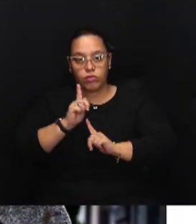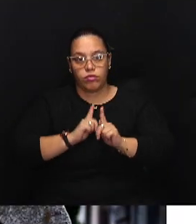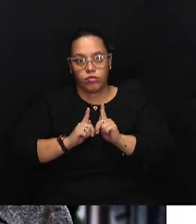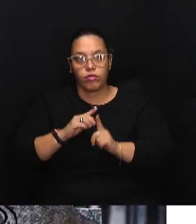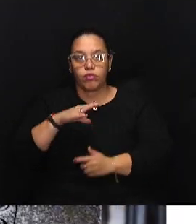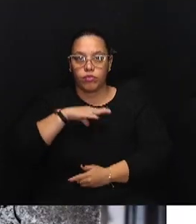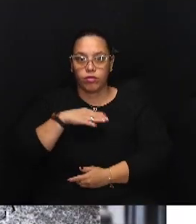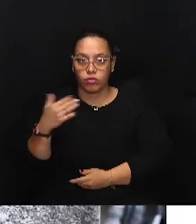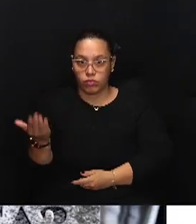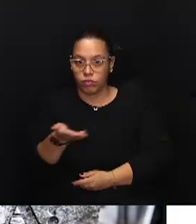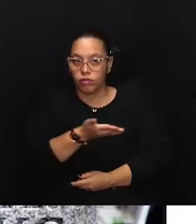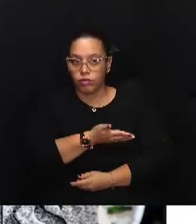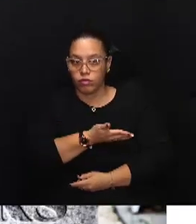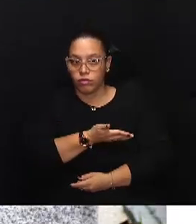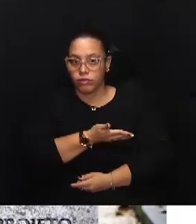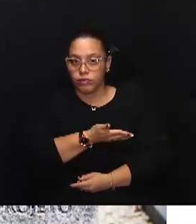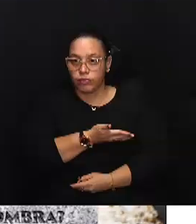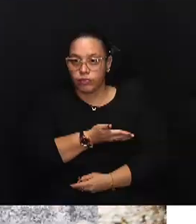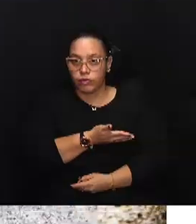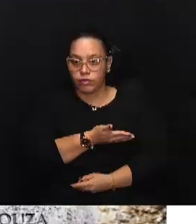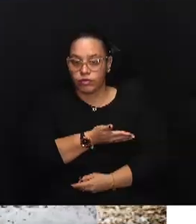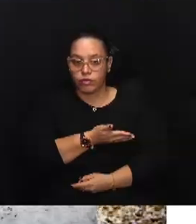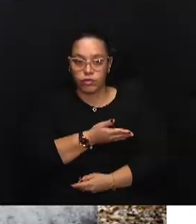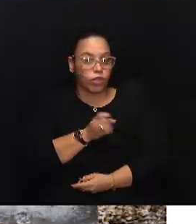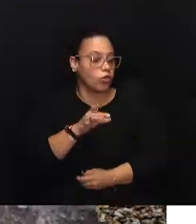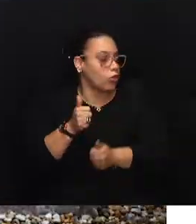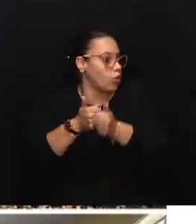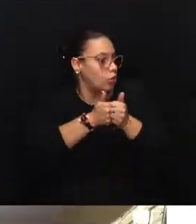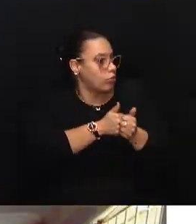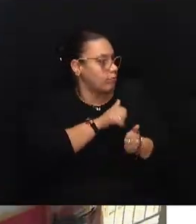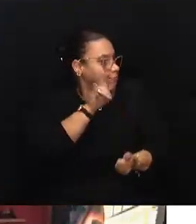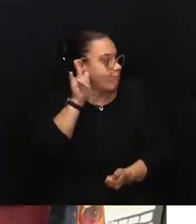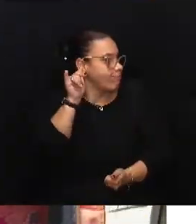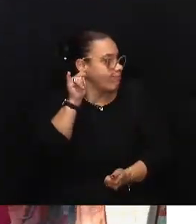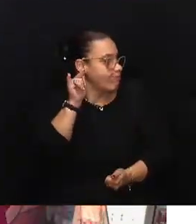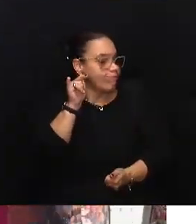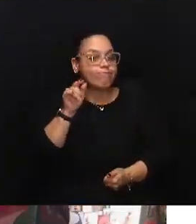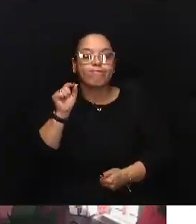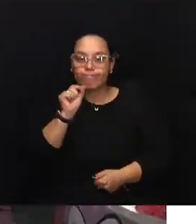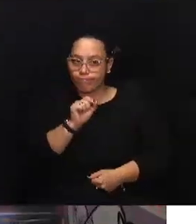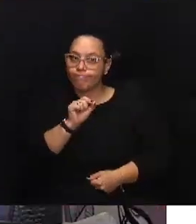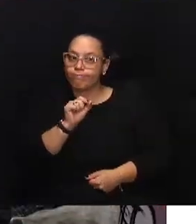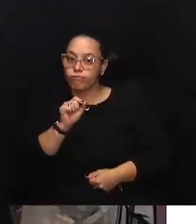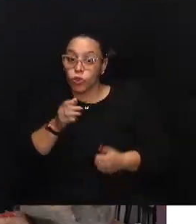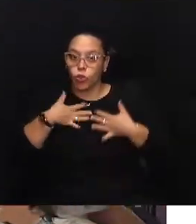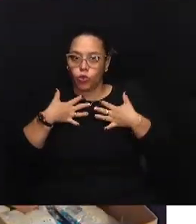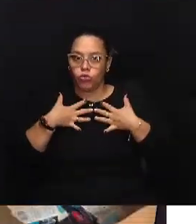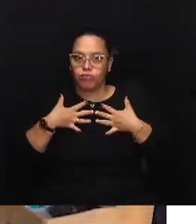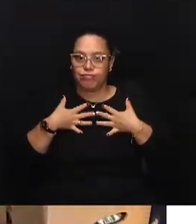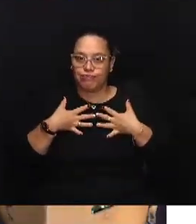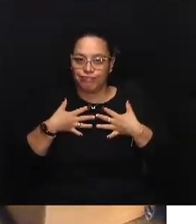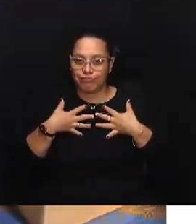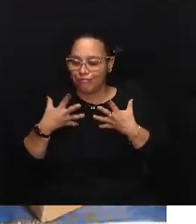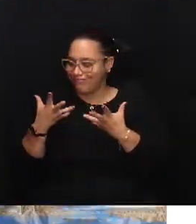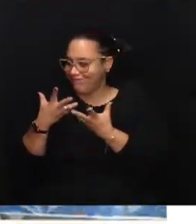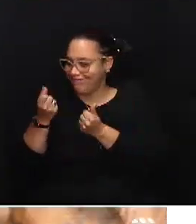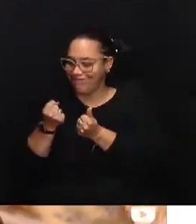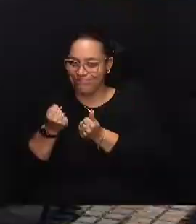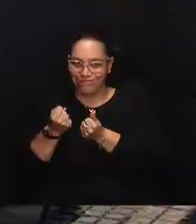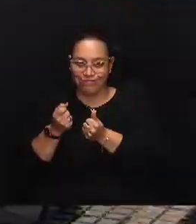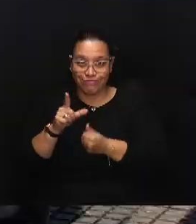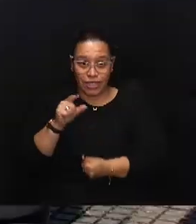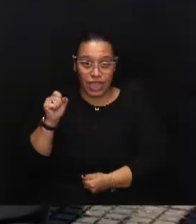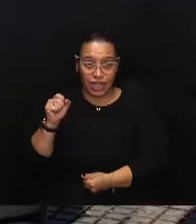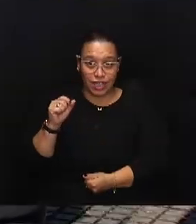municipalidade. E é só acompanhar no Instagram? Isso, tem lá no Que Te Assombra, @o Que Te Assombra. E a saída é